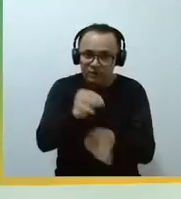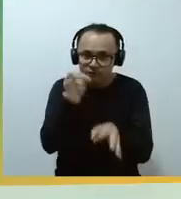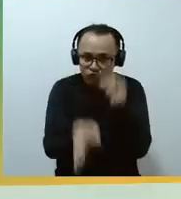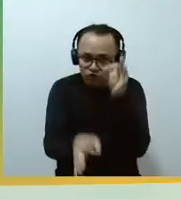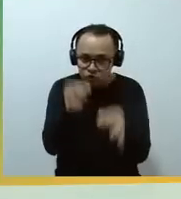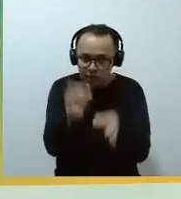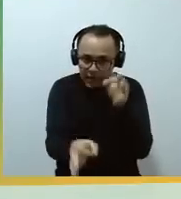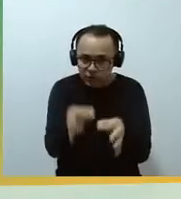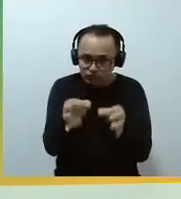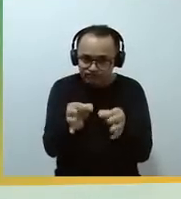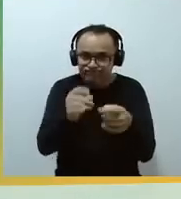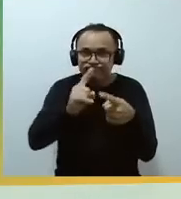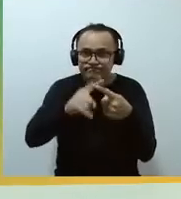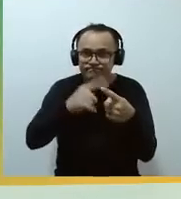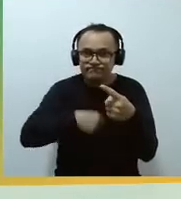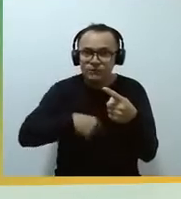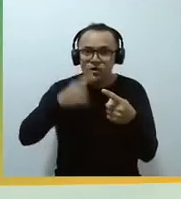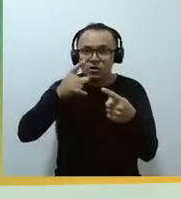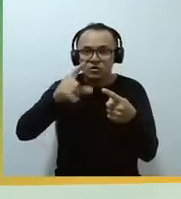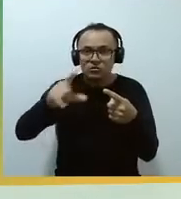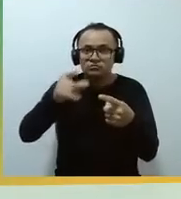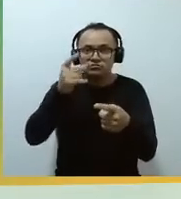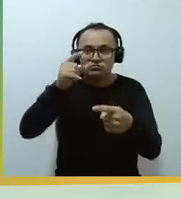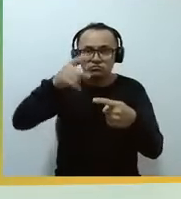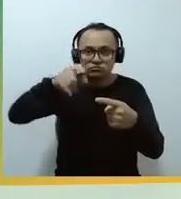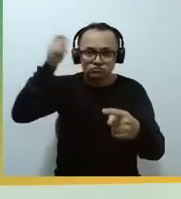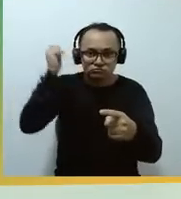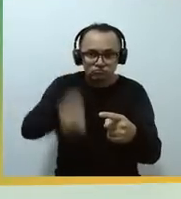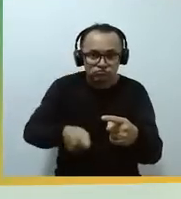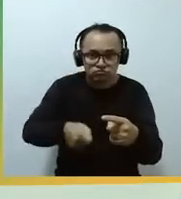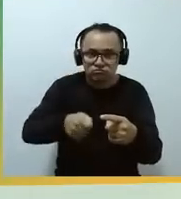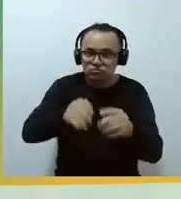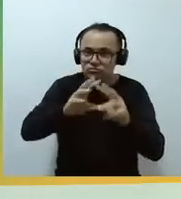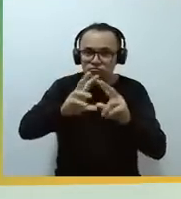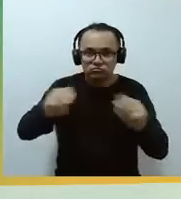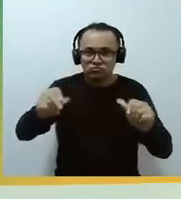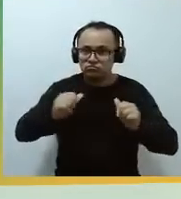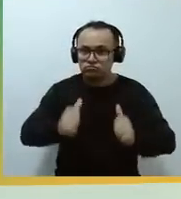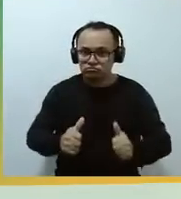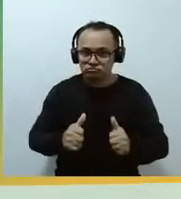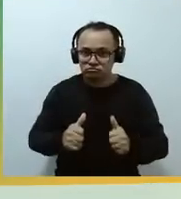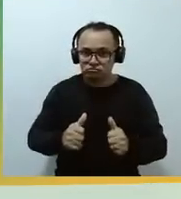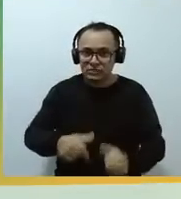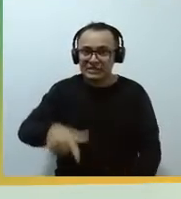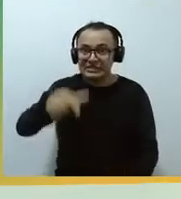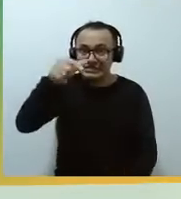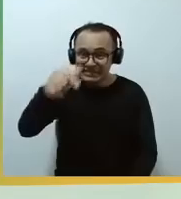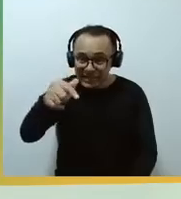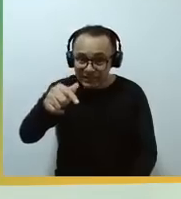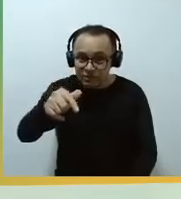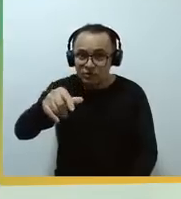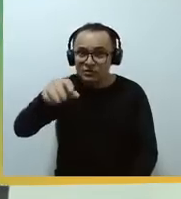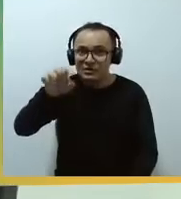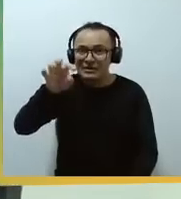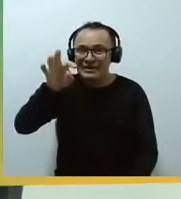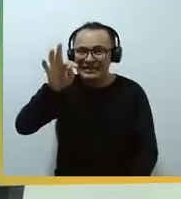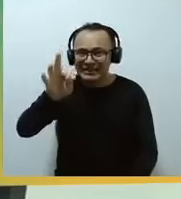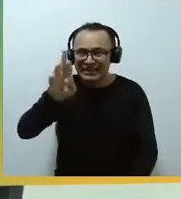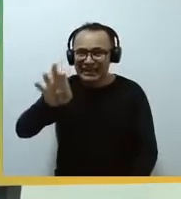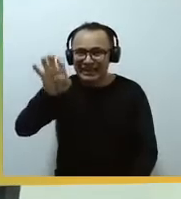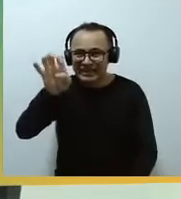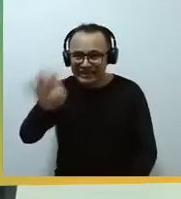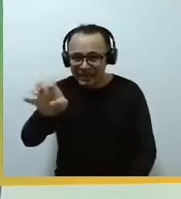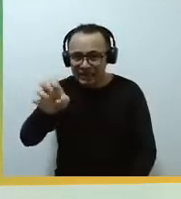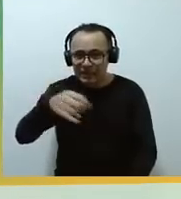grau, foi julgado por os 7 do TRE, foi arquivado. E eu faço aqui uma pergunta a